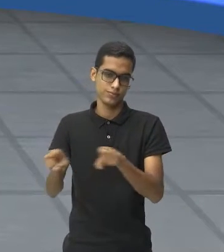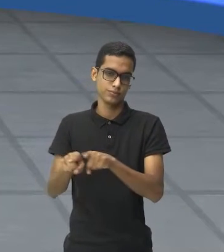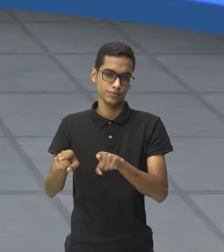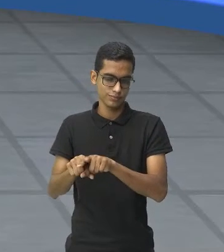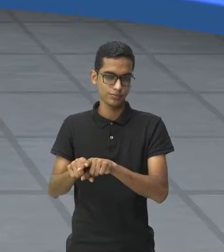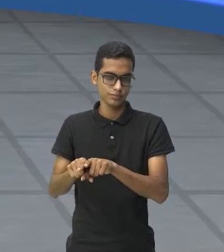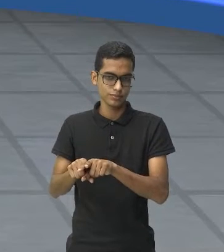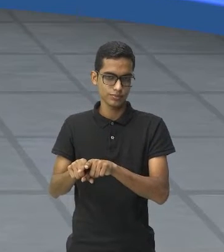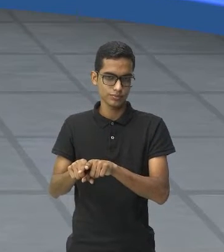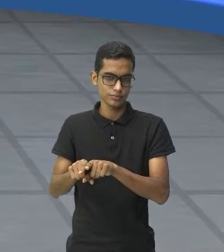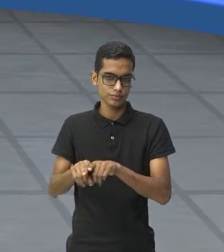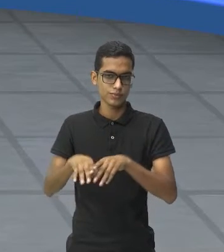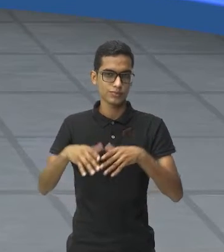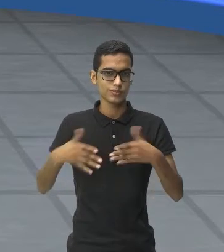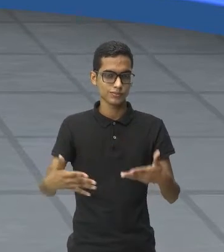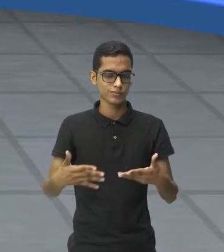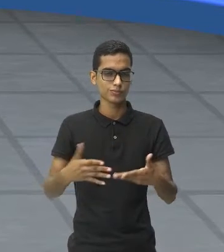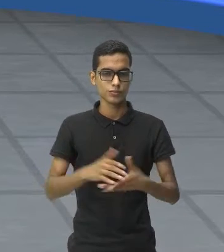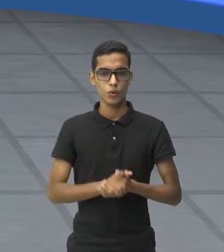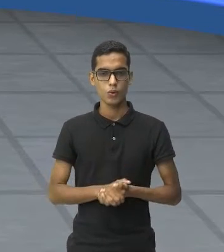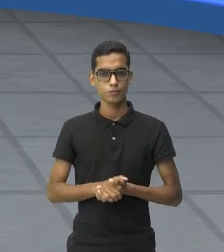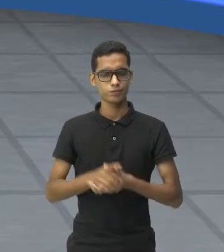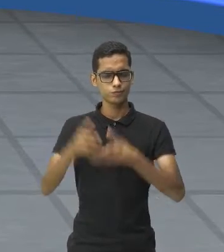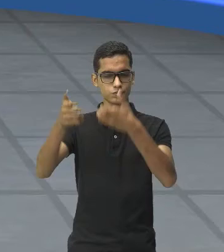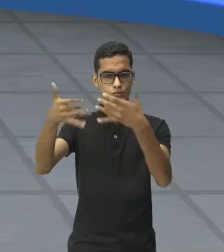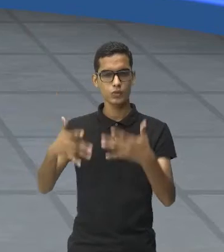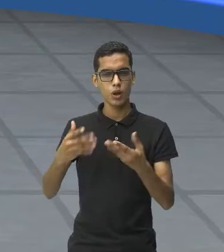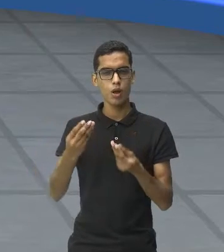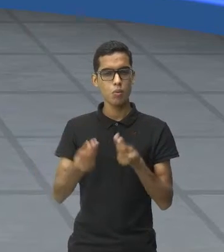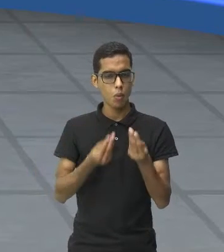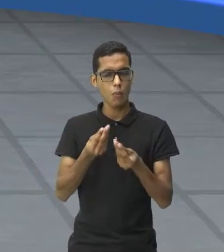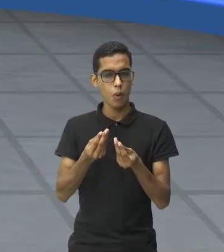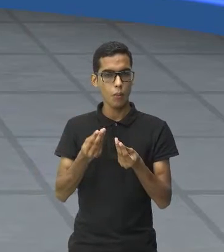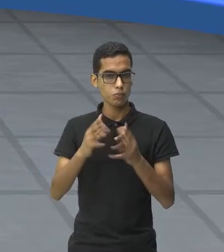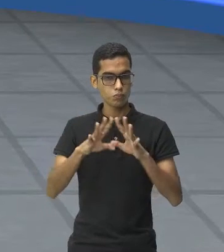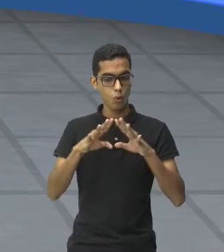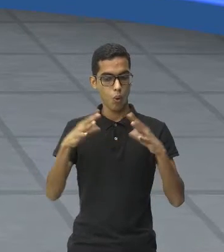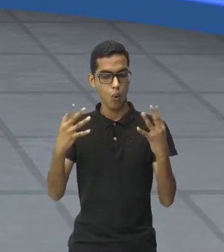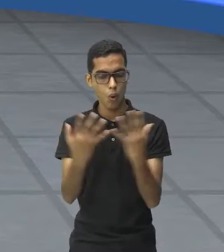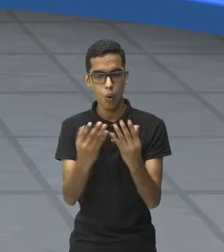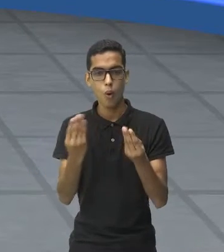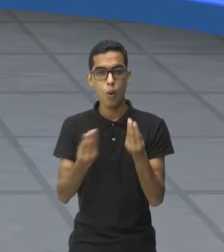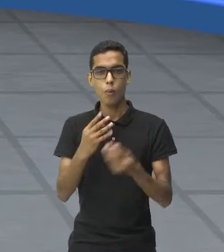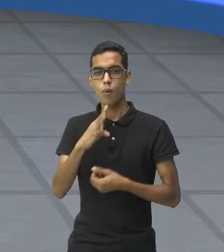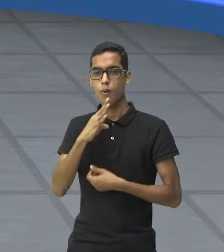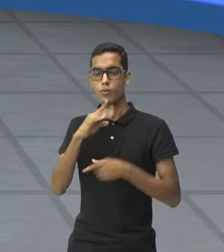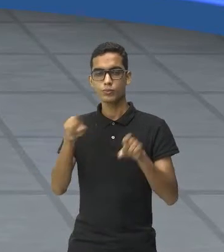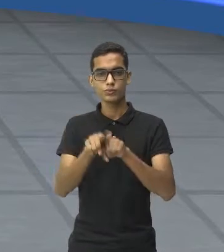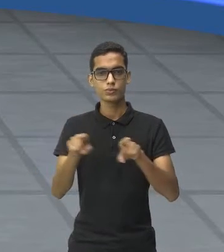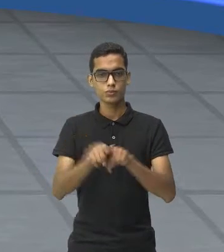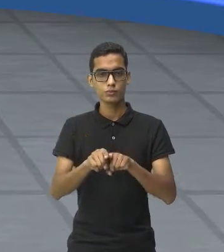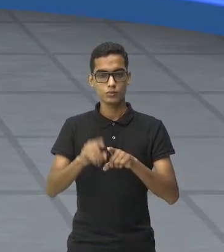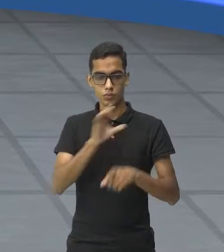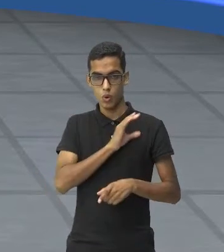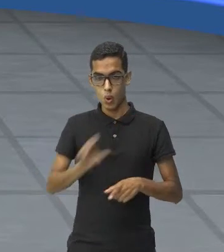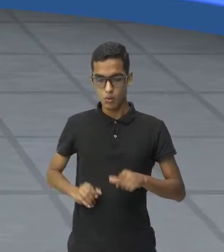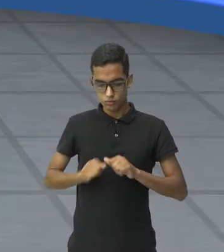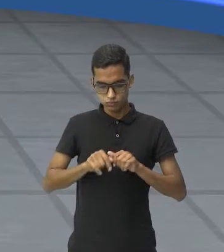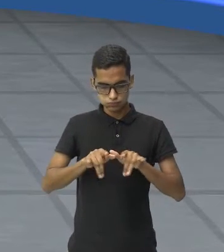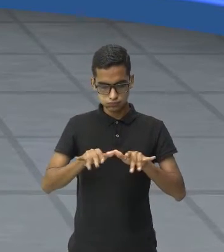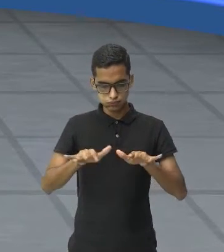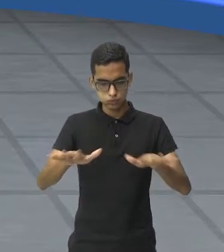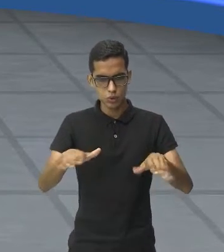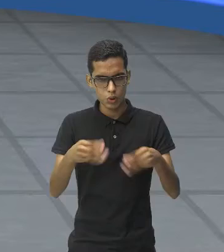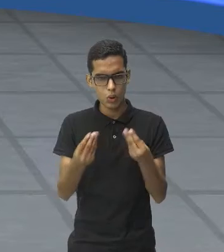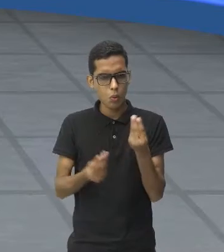Falamos um pouquinho sobre a questão conhecemos o Coliseu, falamos um pouquinho sobre a expansão do cristianismo, como o cristianismo